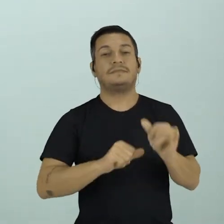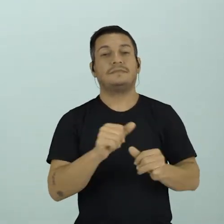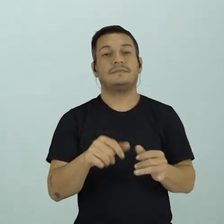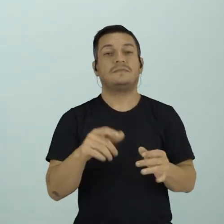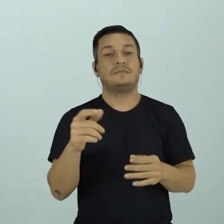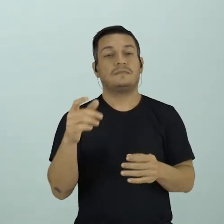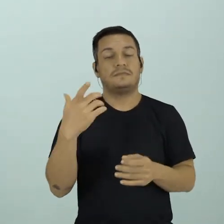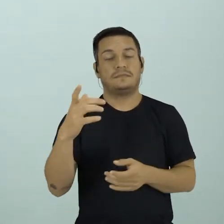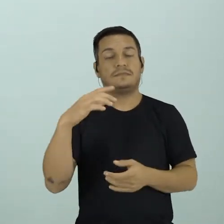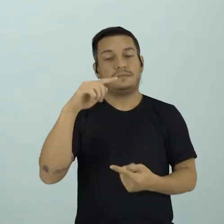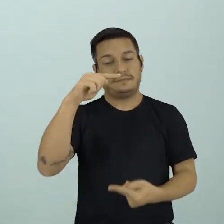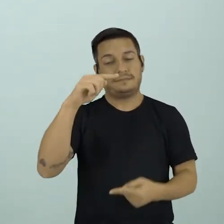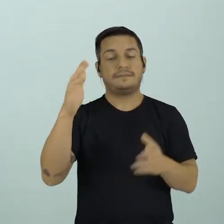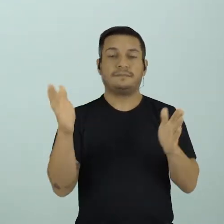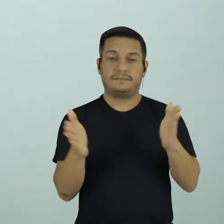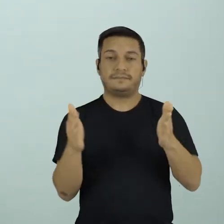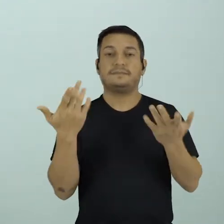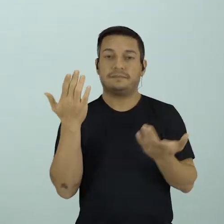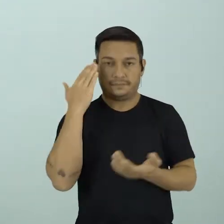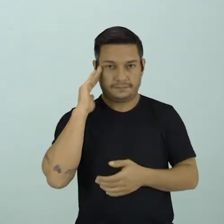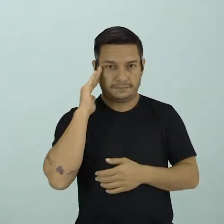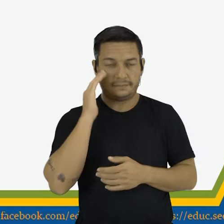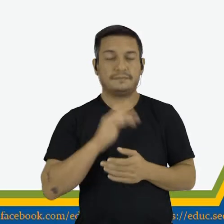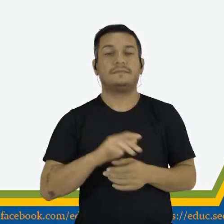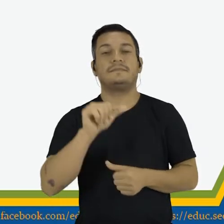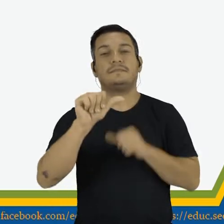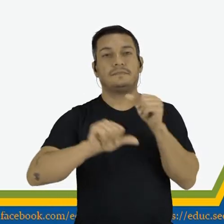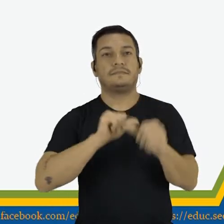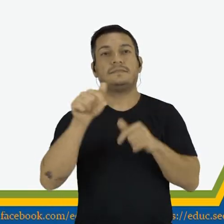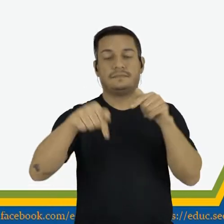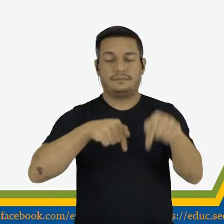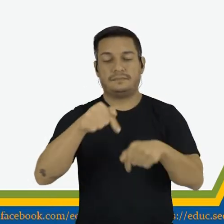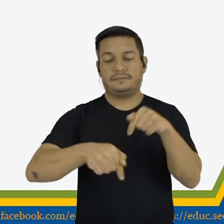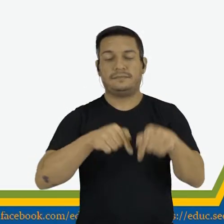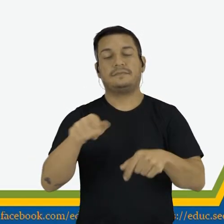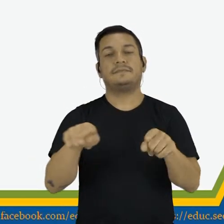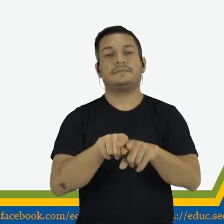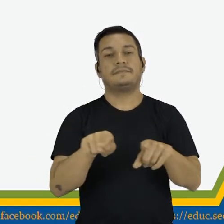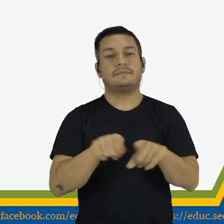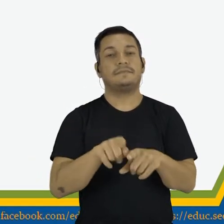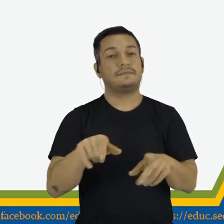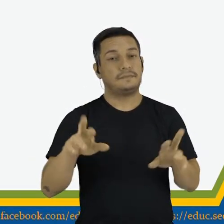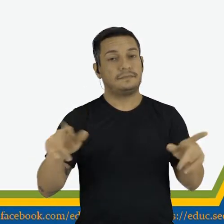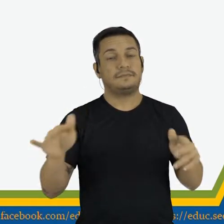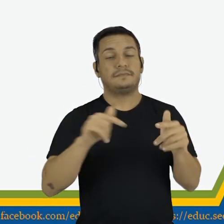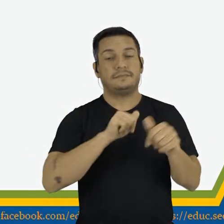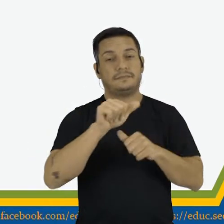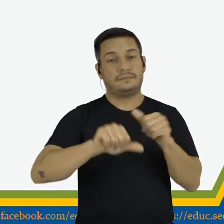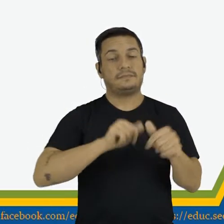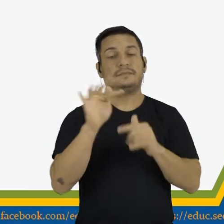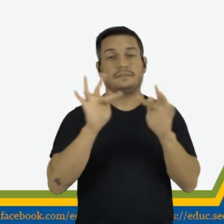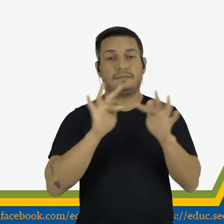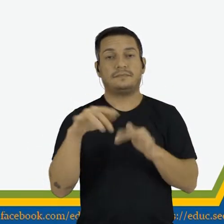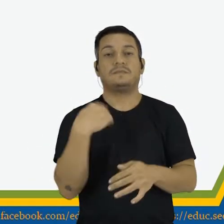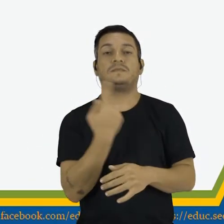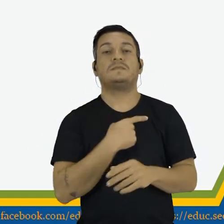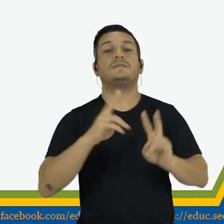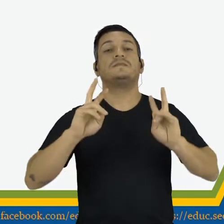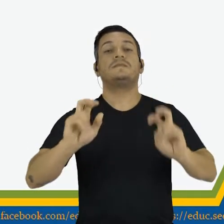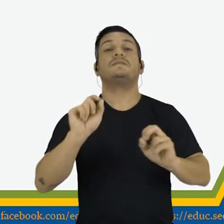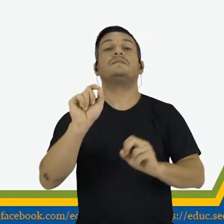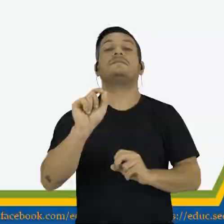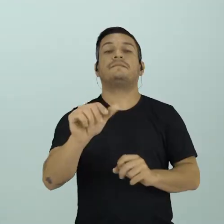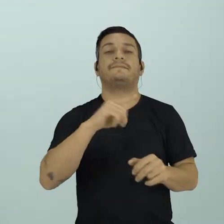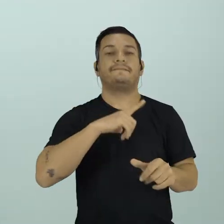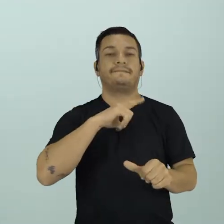seu formato, correto? Na transformação química, diferentemente da transformação física, nós percebemos que há